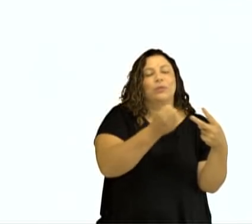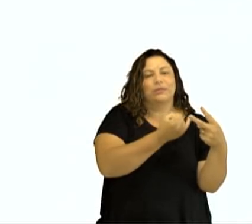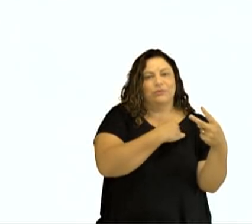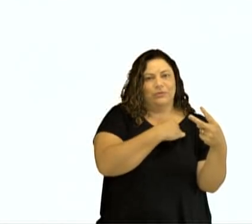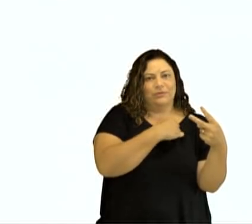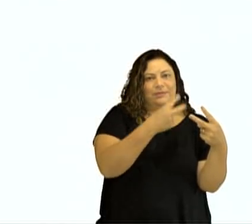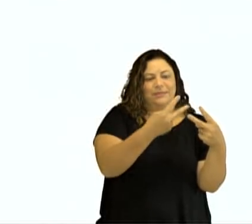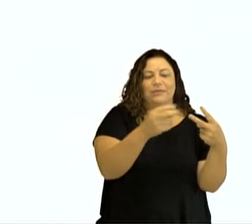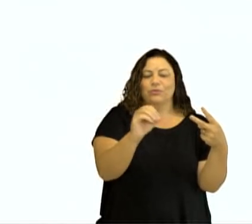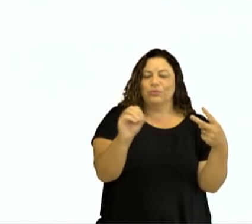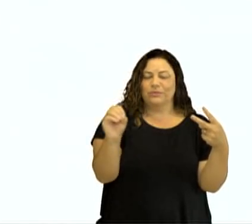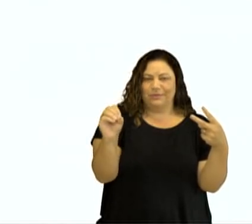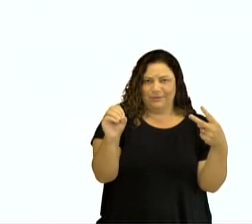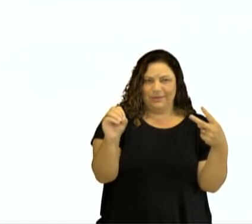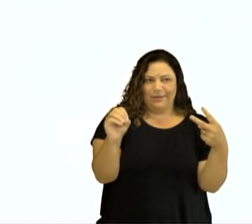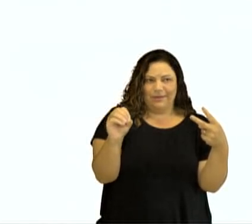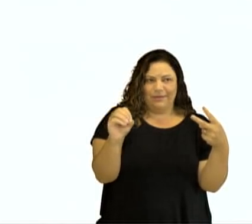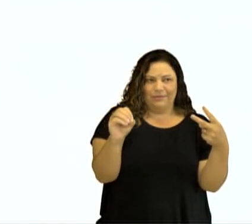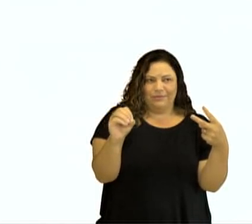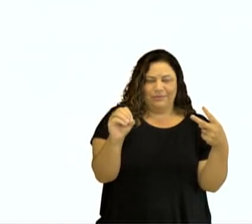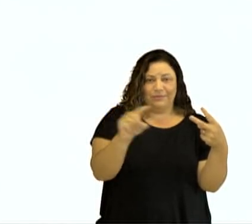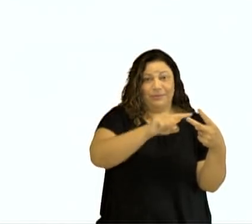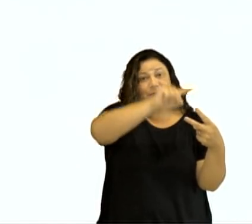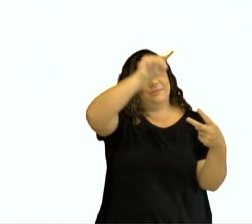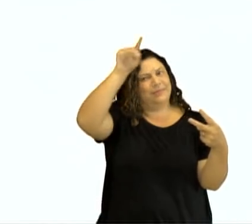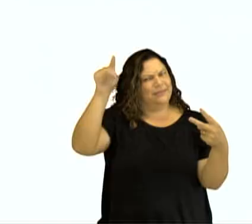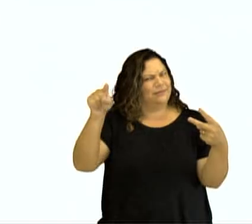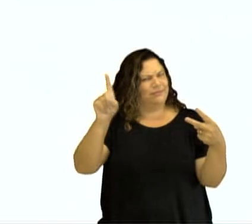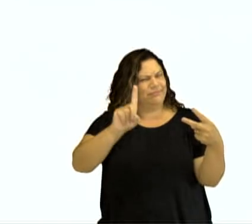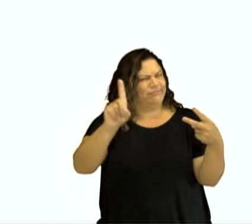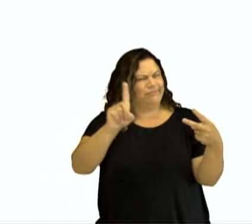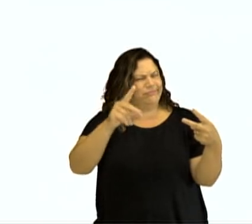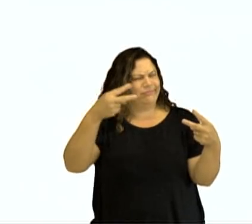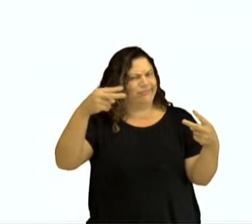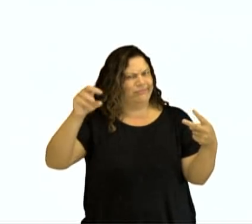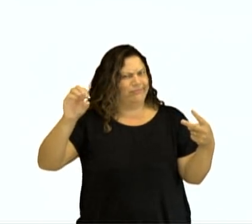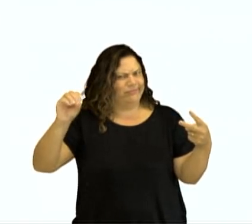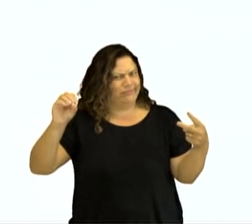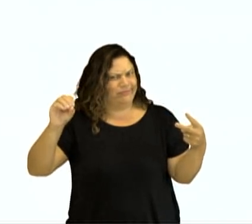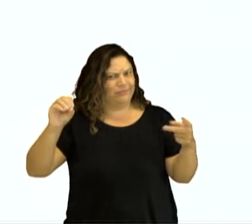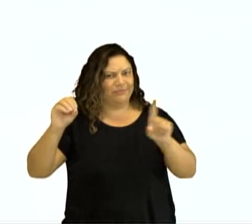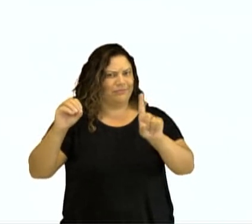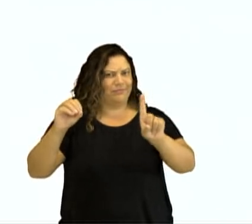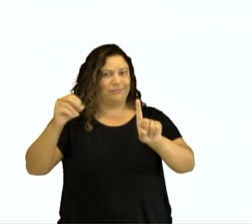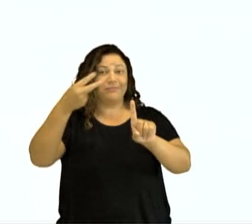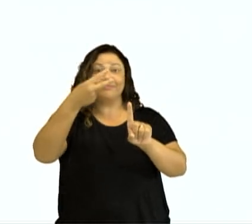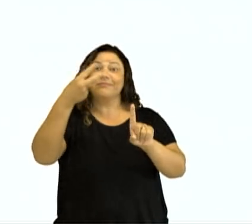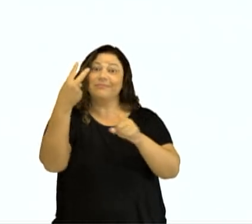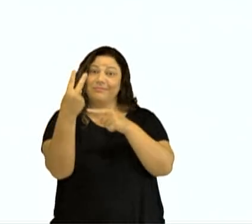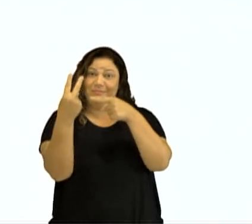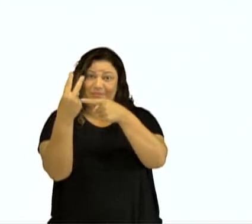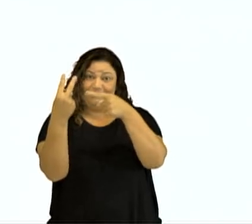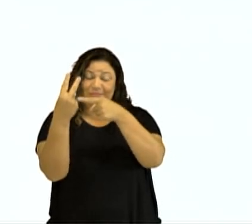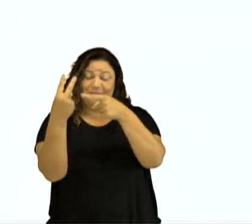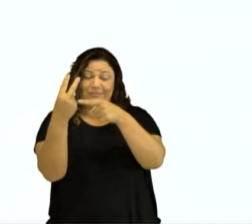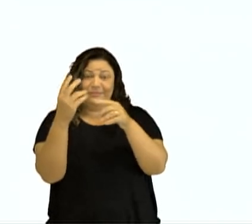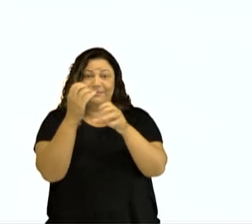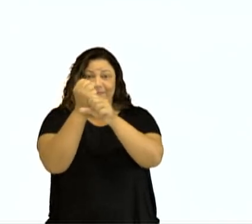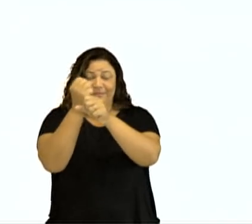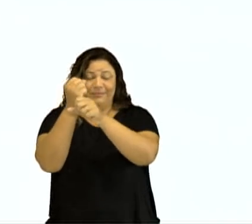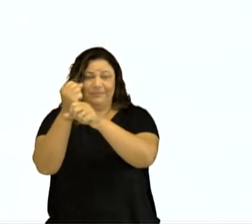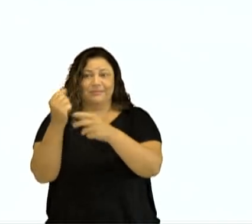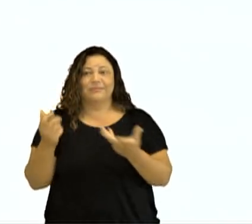equivale a 200 salgados, mas não é o 200 que entra aqui não, minha gente, é o 2, tá? É um agrupamento de